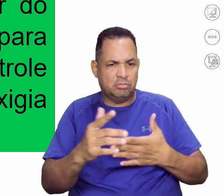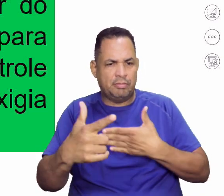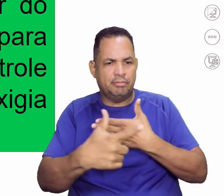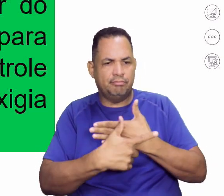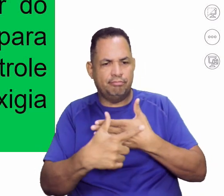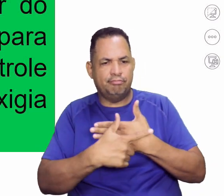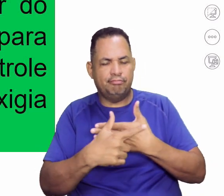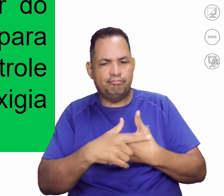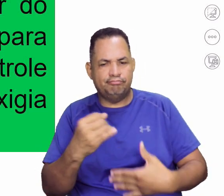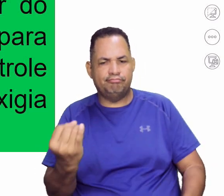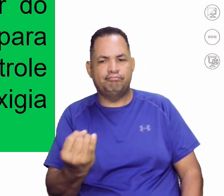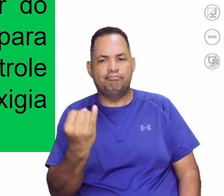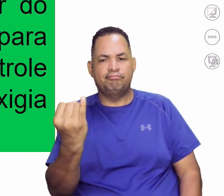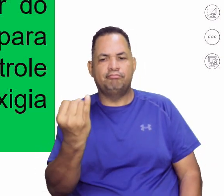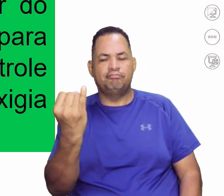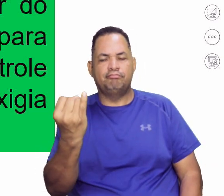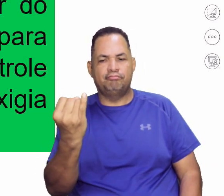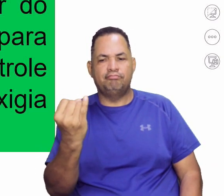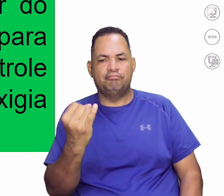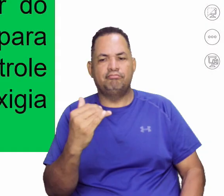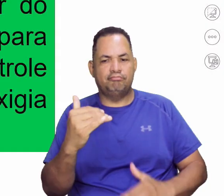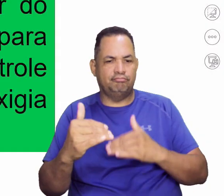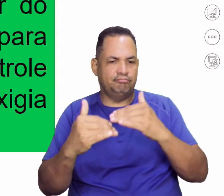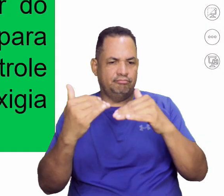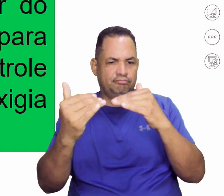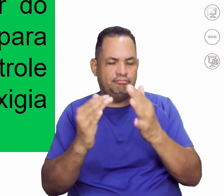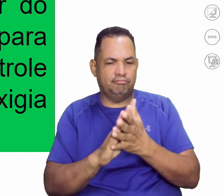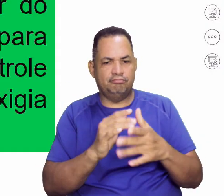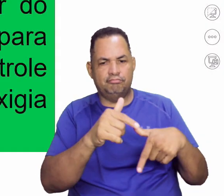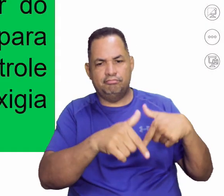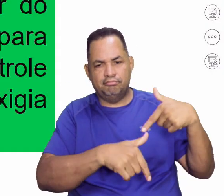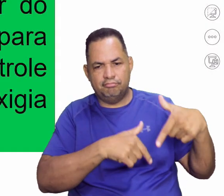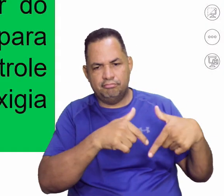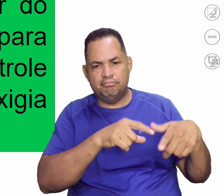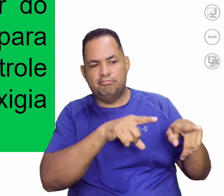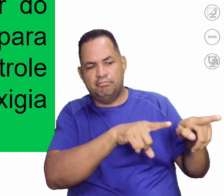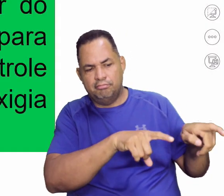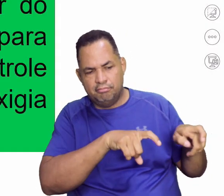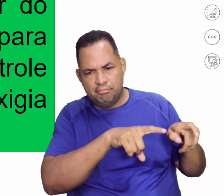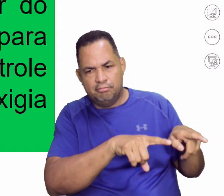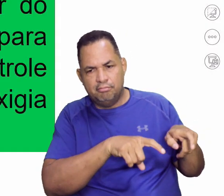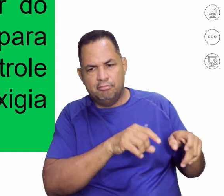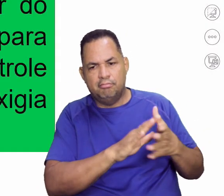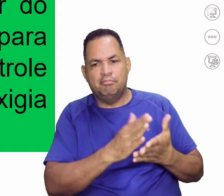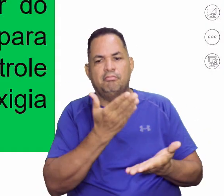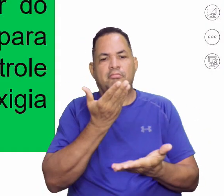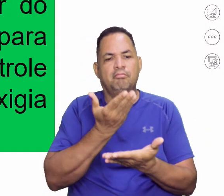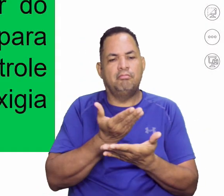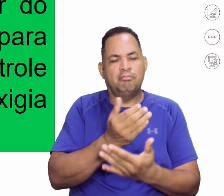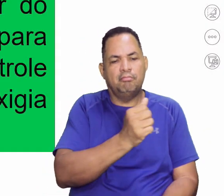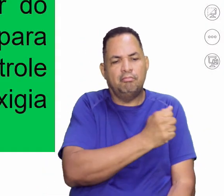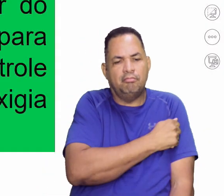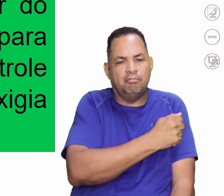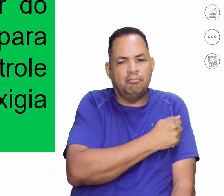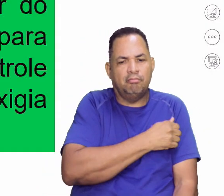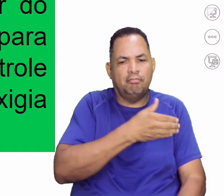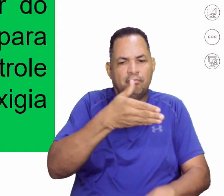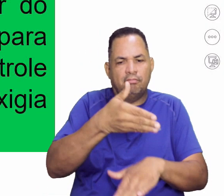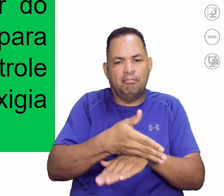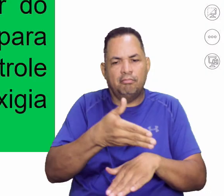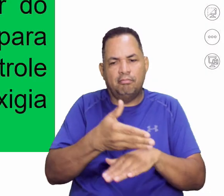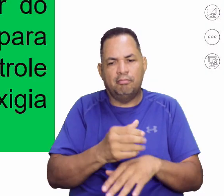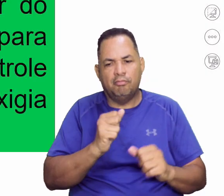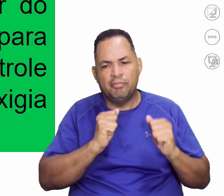papel fundamental nesses processos. Trabalhadores, camponeses e estudantes participaram